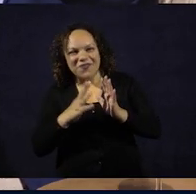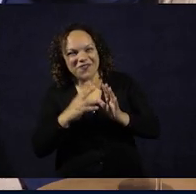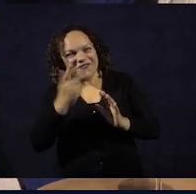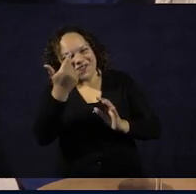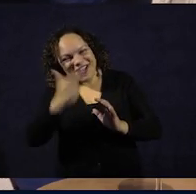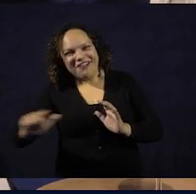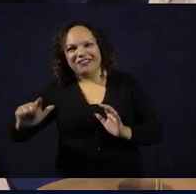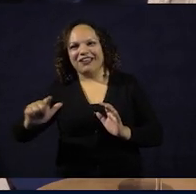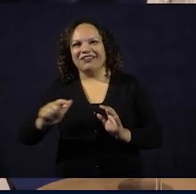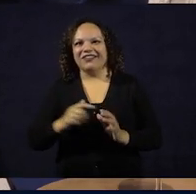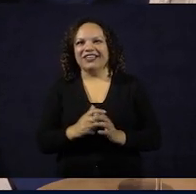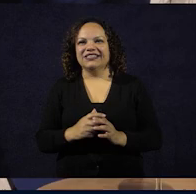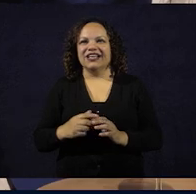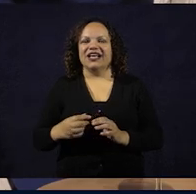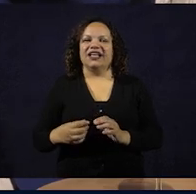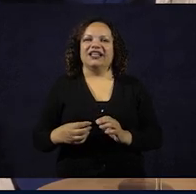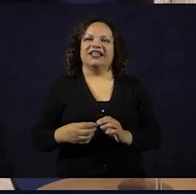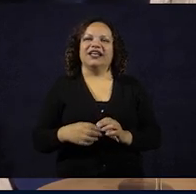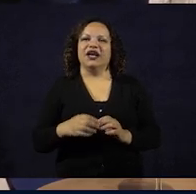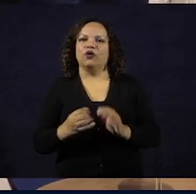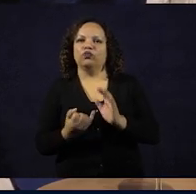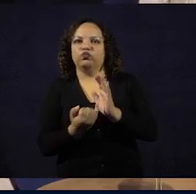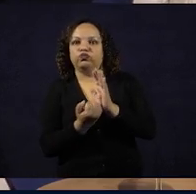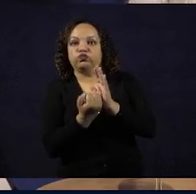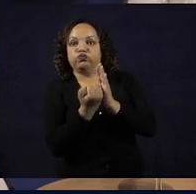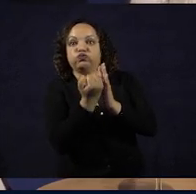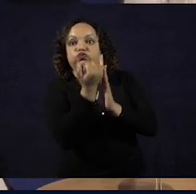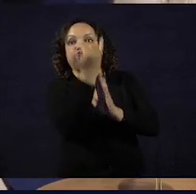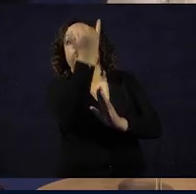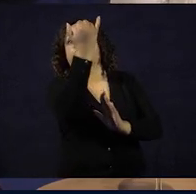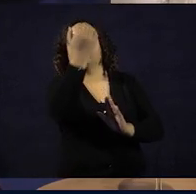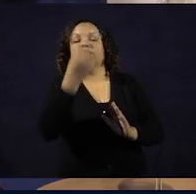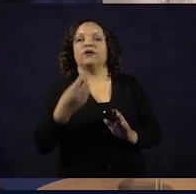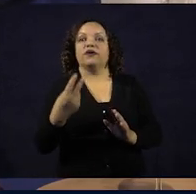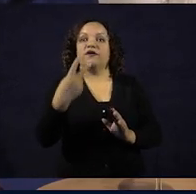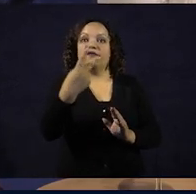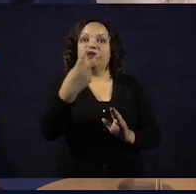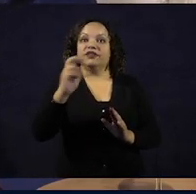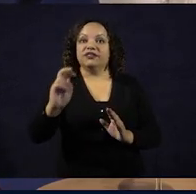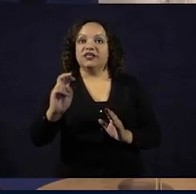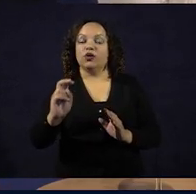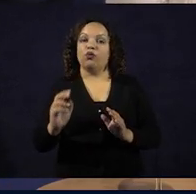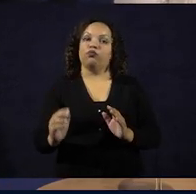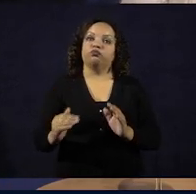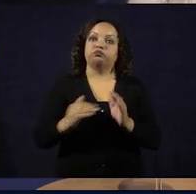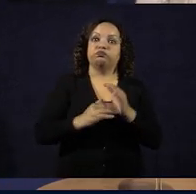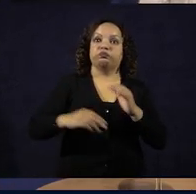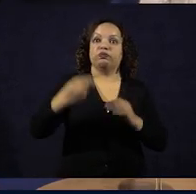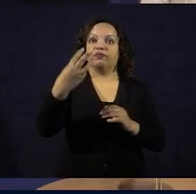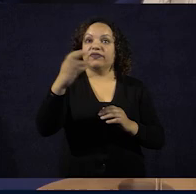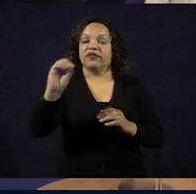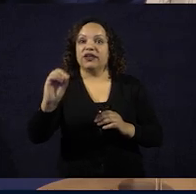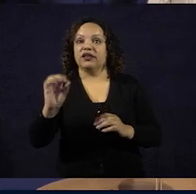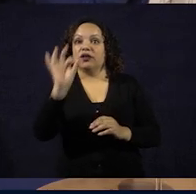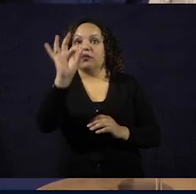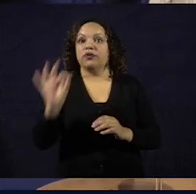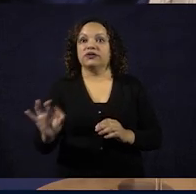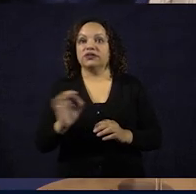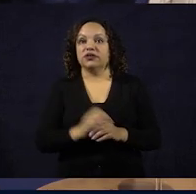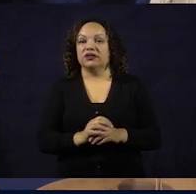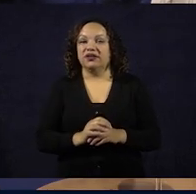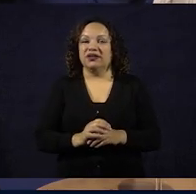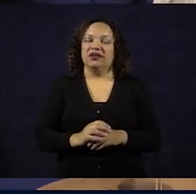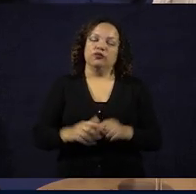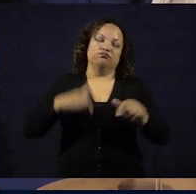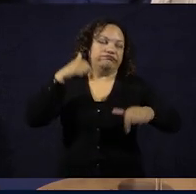não ter entendido direito a taxa era inflação mas 25 a 30% ao ano e o mercado operava no horizonte de